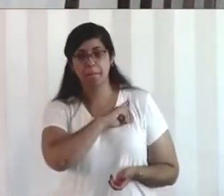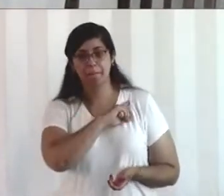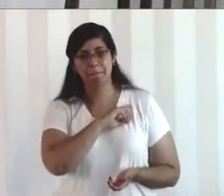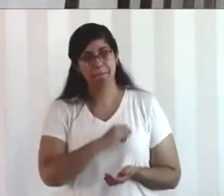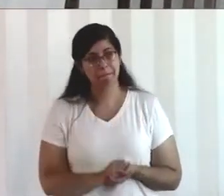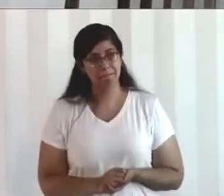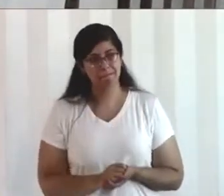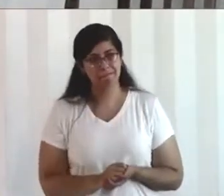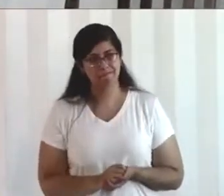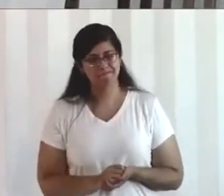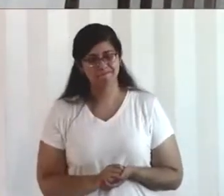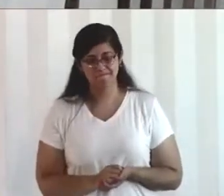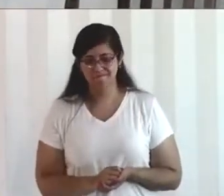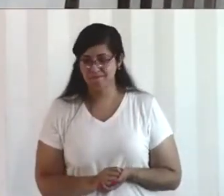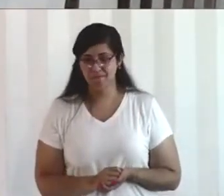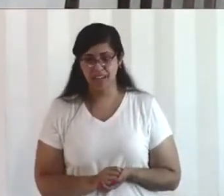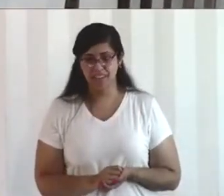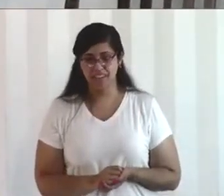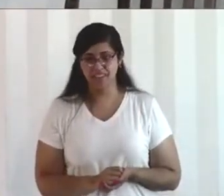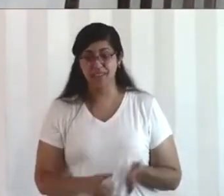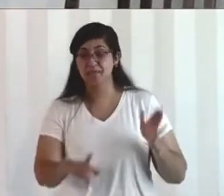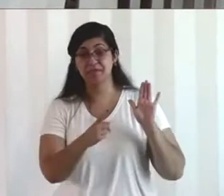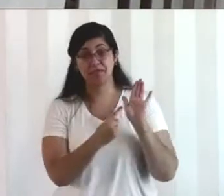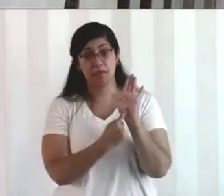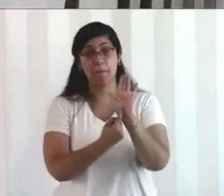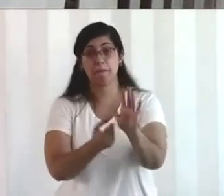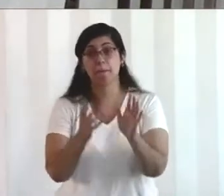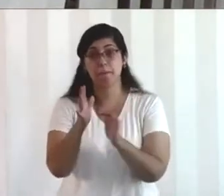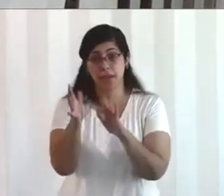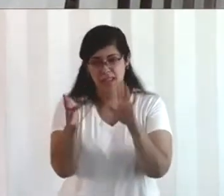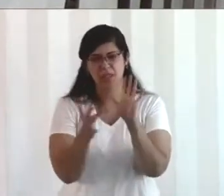cidade como resultado de missão.